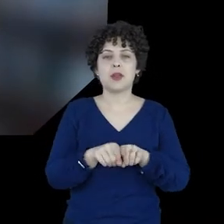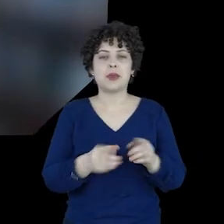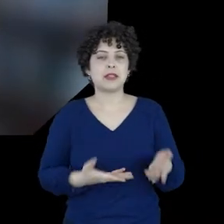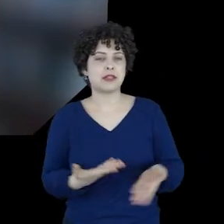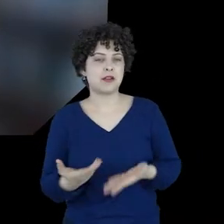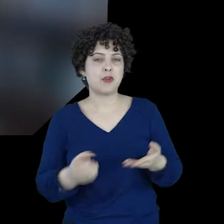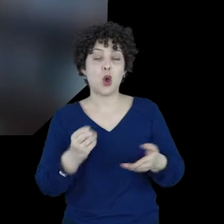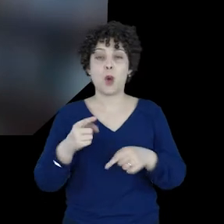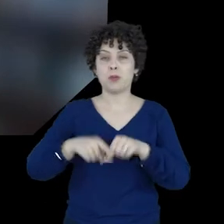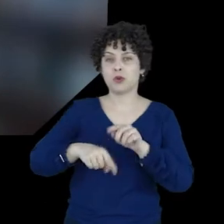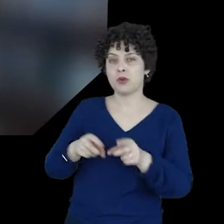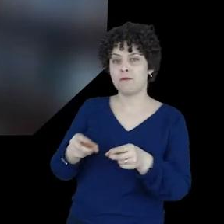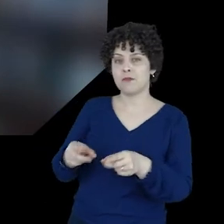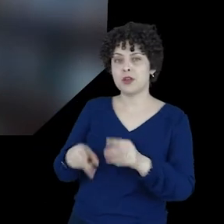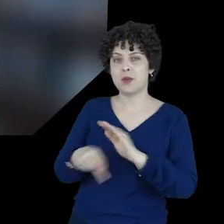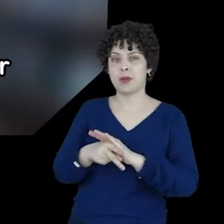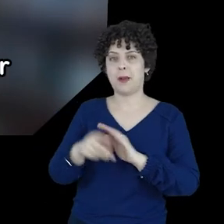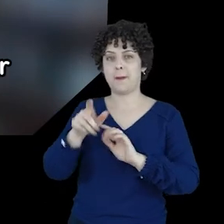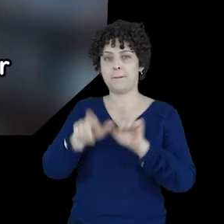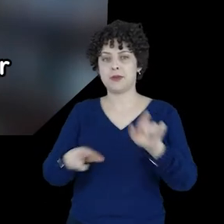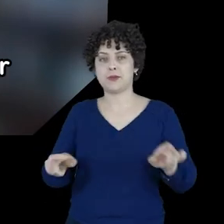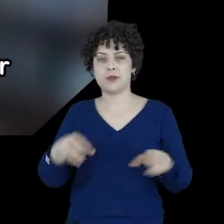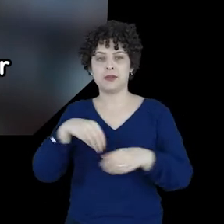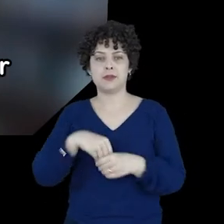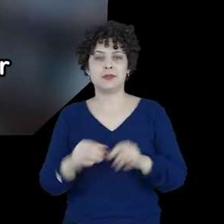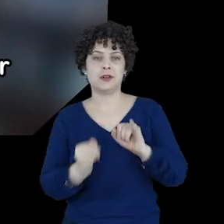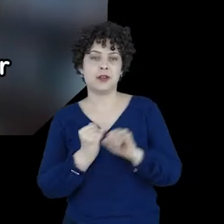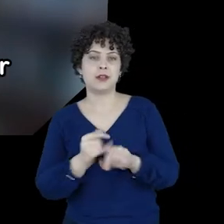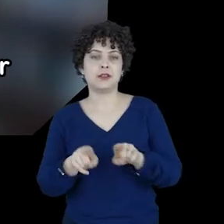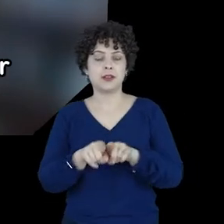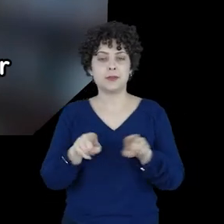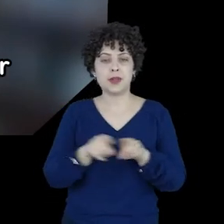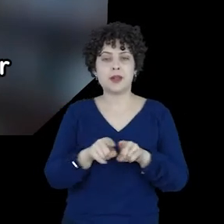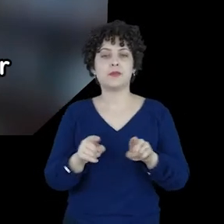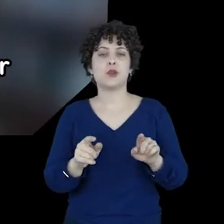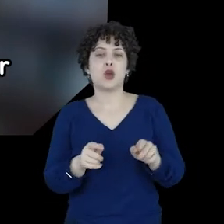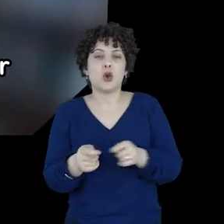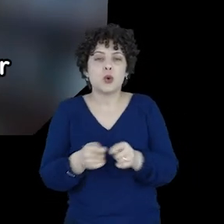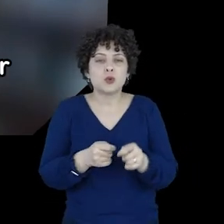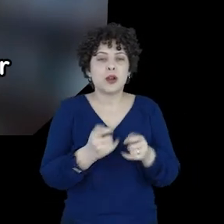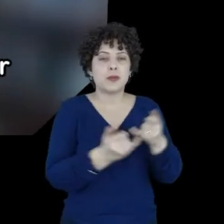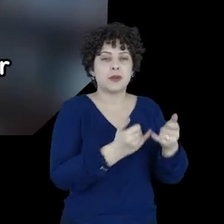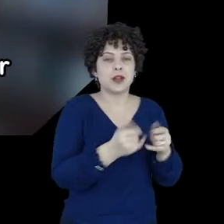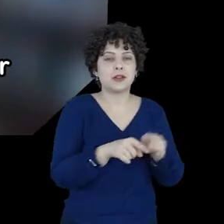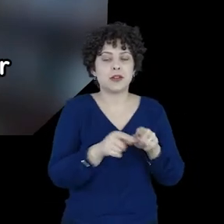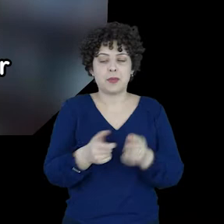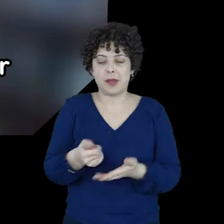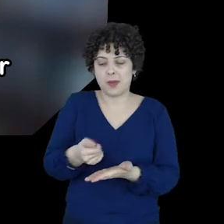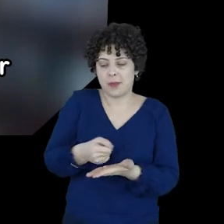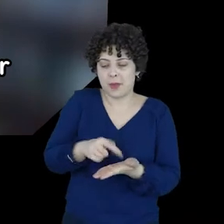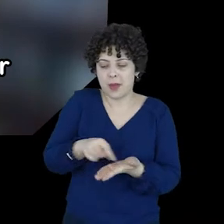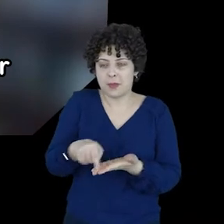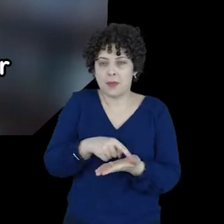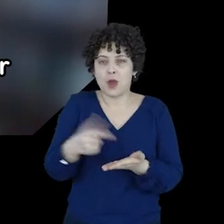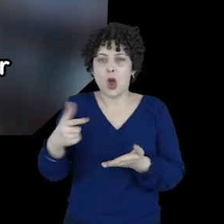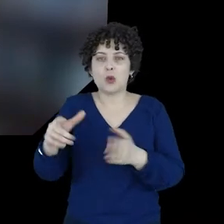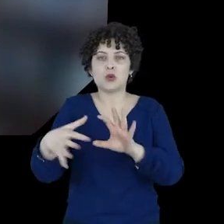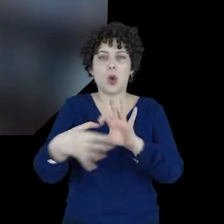serviços ou produtos para usuários na internet, além de serviços eletrônicos para controlar brinquedos e dispositivos conectados.